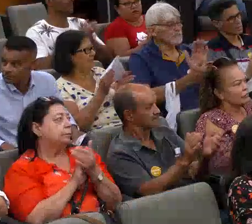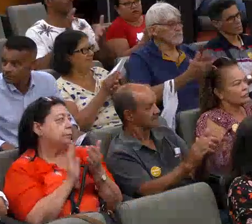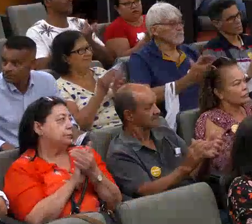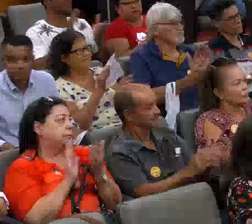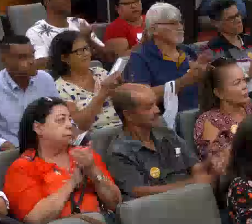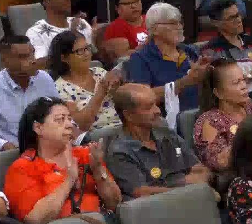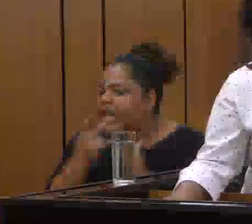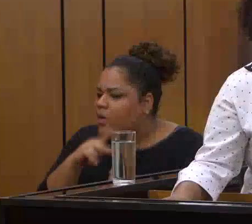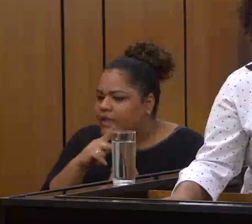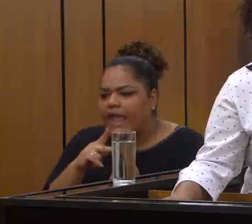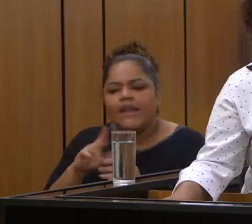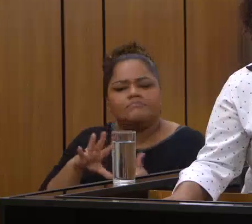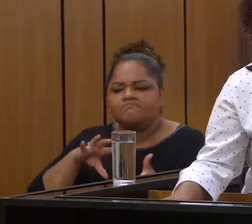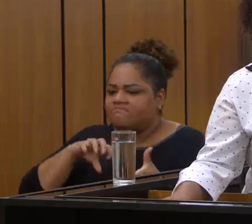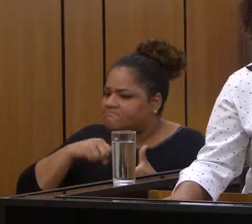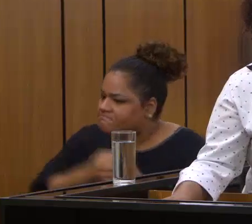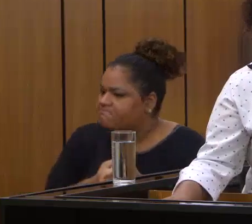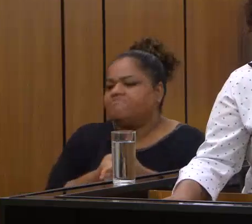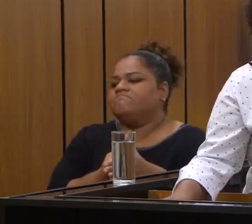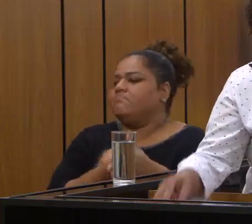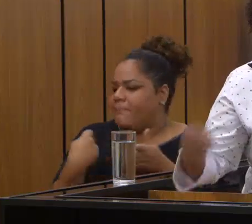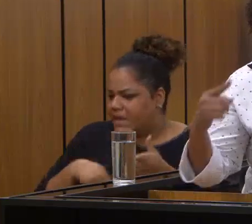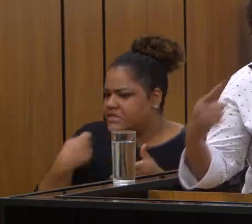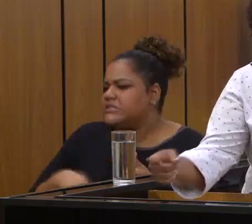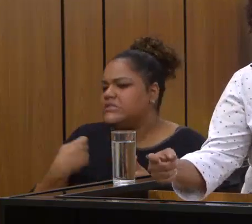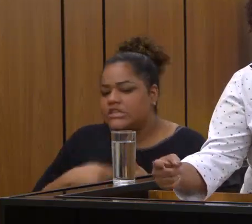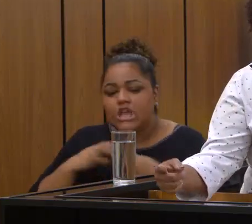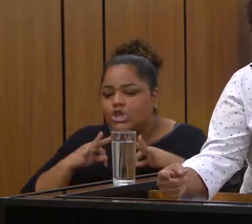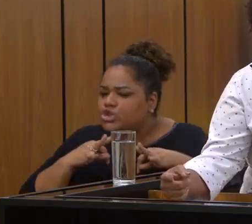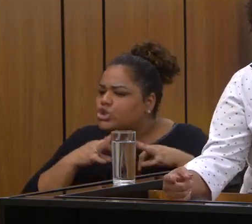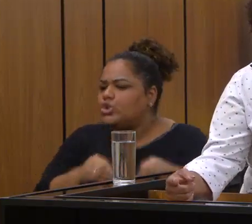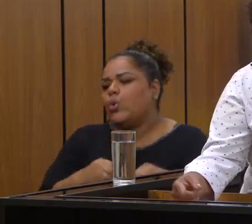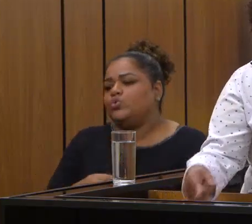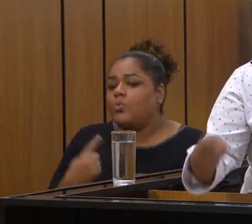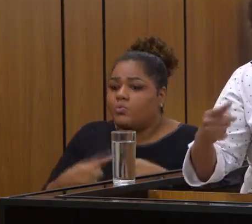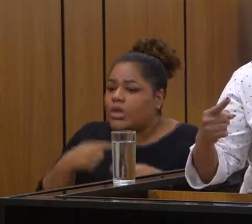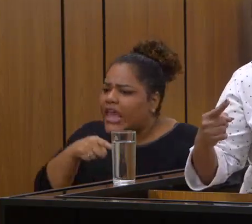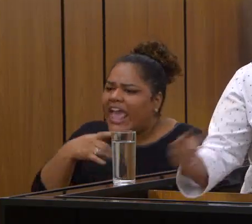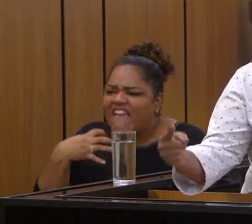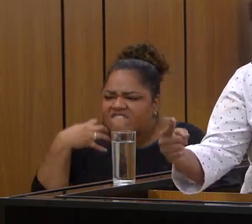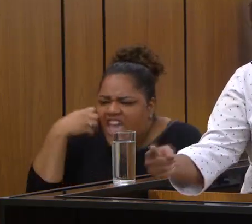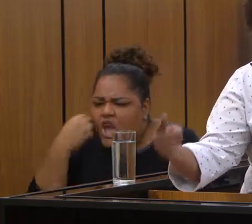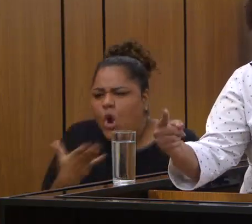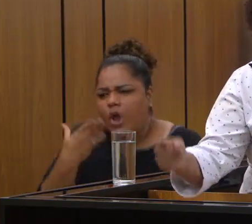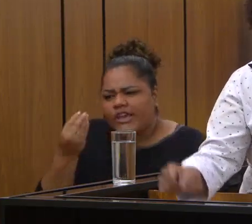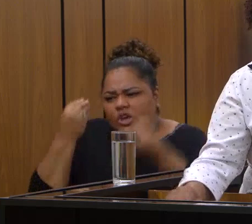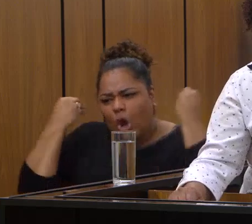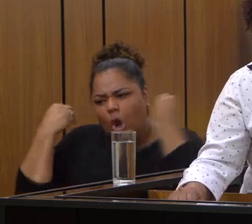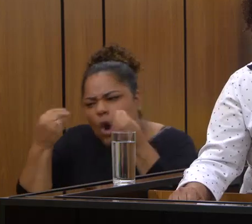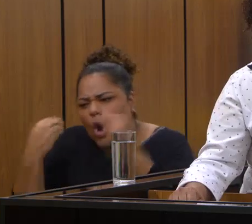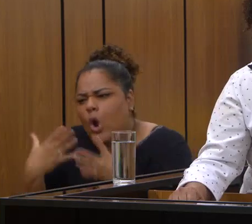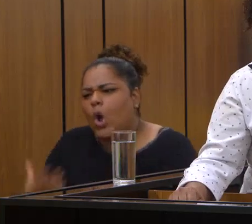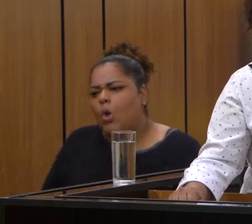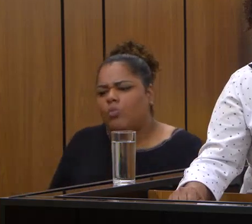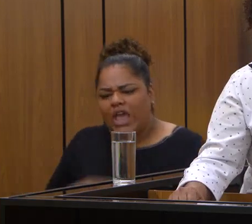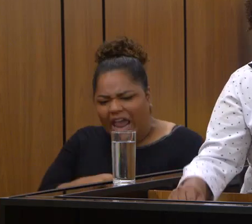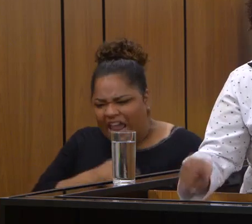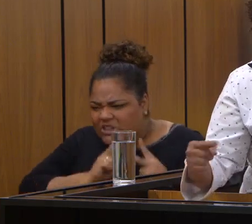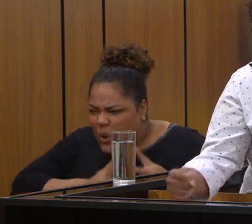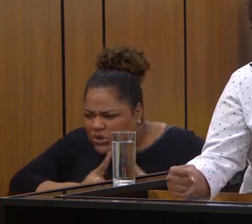sócio e de todos os envolvidos que é uma vergonha eu acho que eles não podem continuar